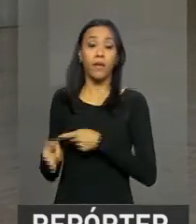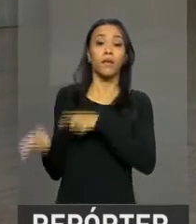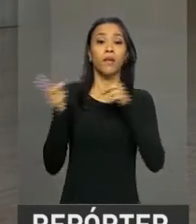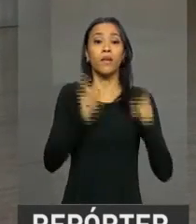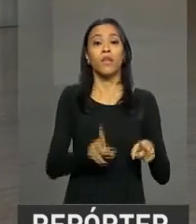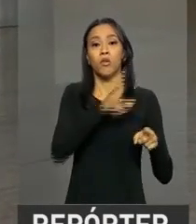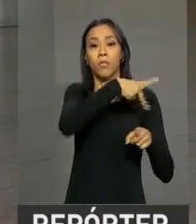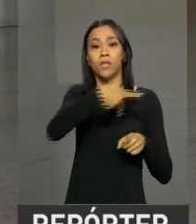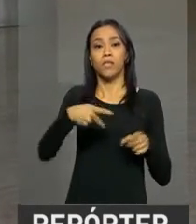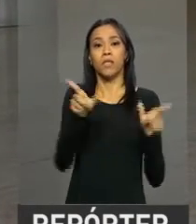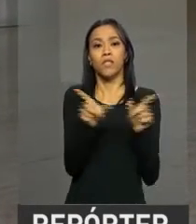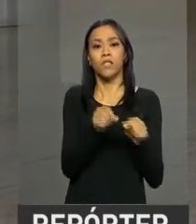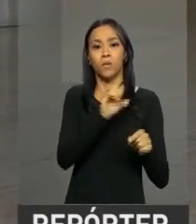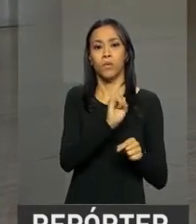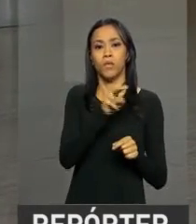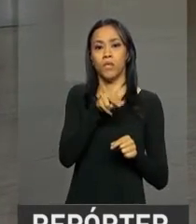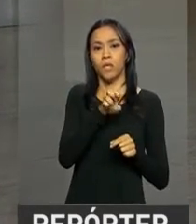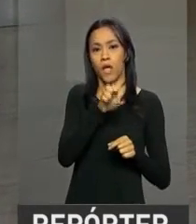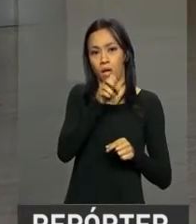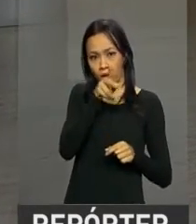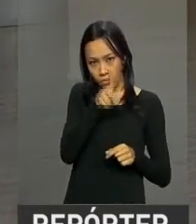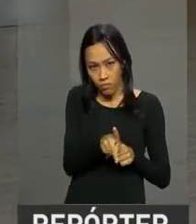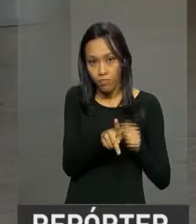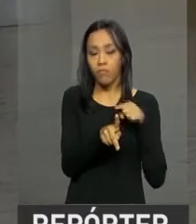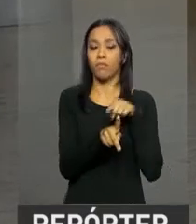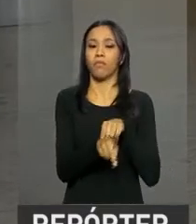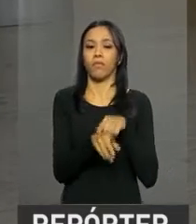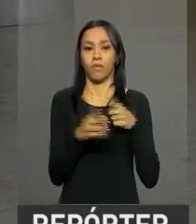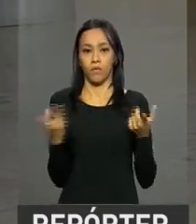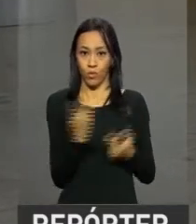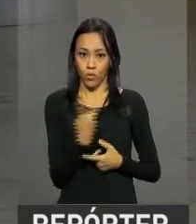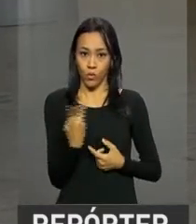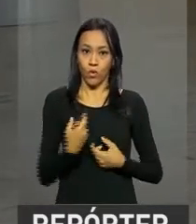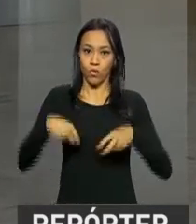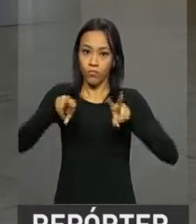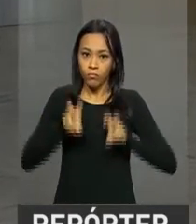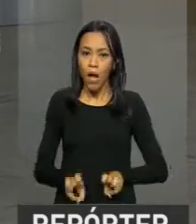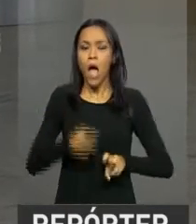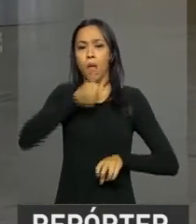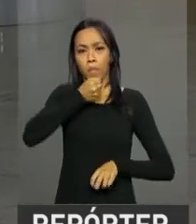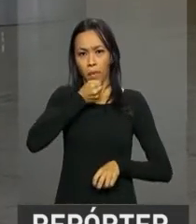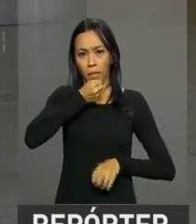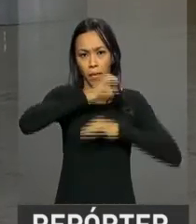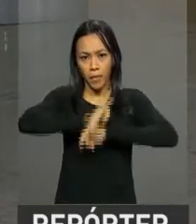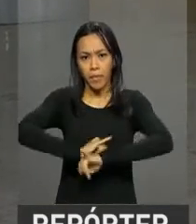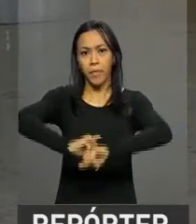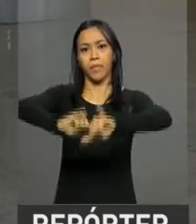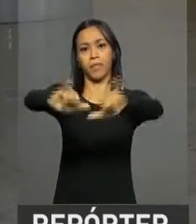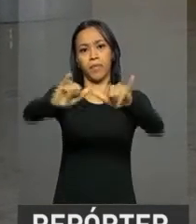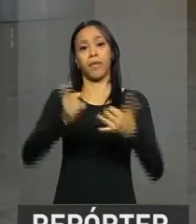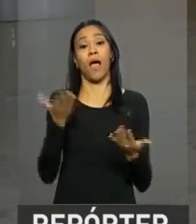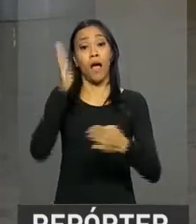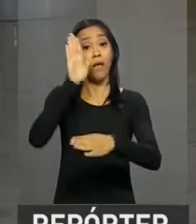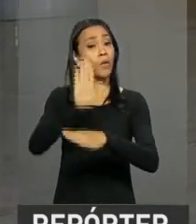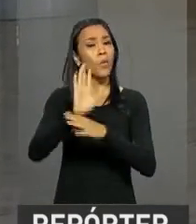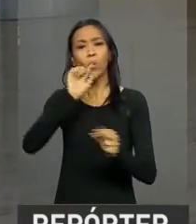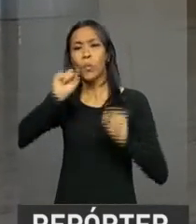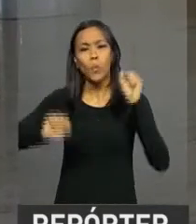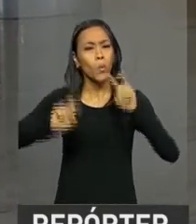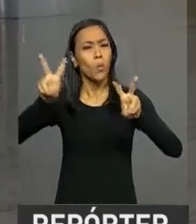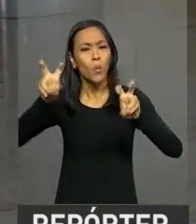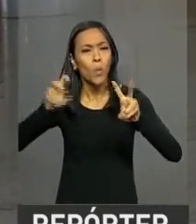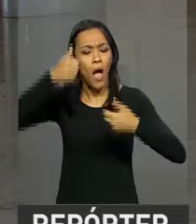instituto nacional de estudos e pesquisas educacionais anísio teixeira que é responsável pelo exame essa coletiva para tratar do